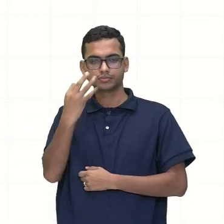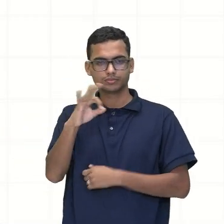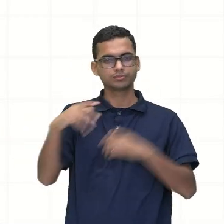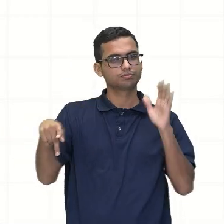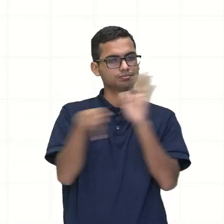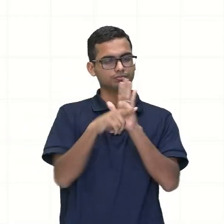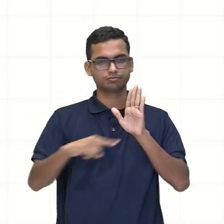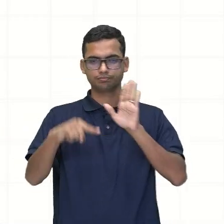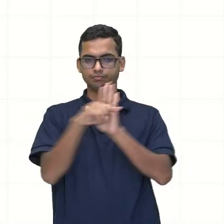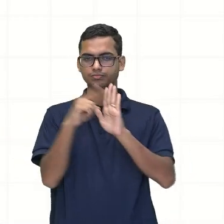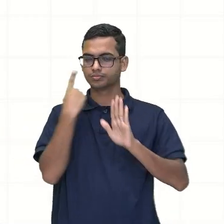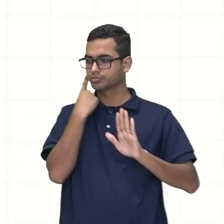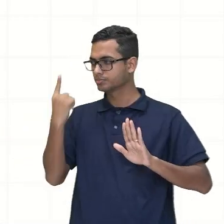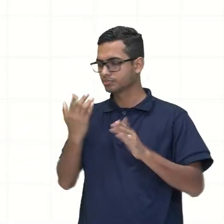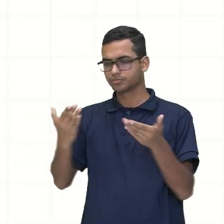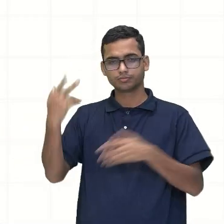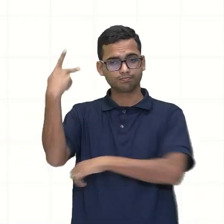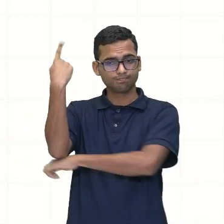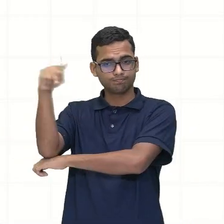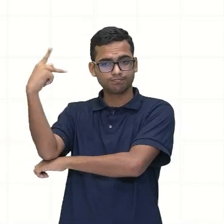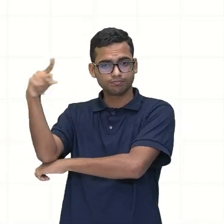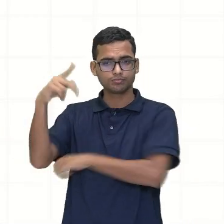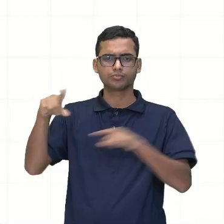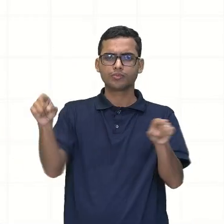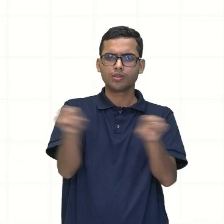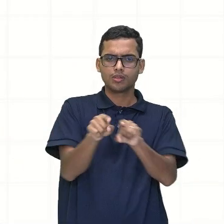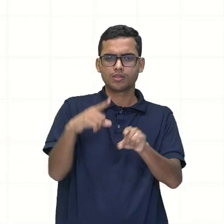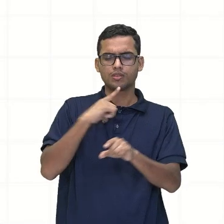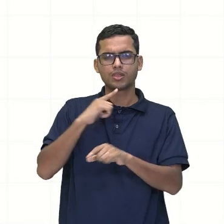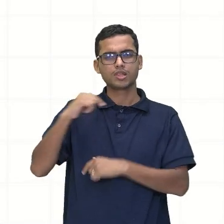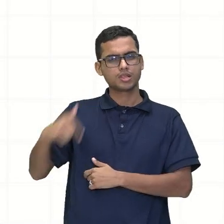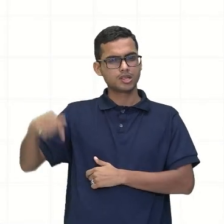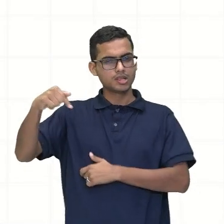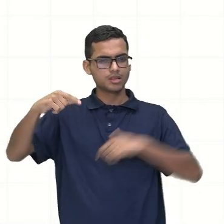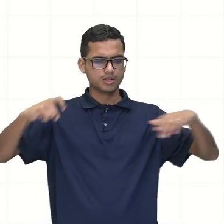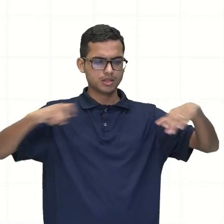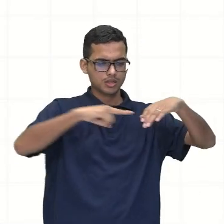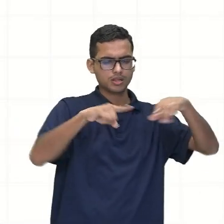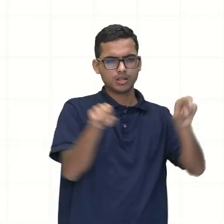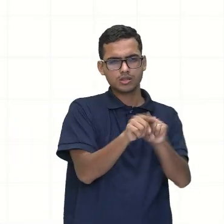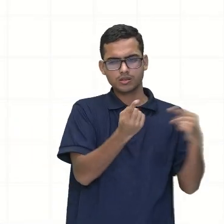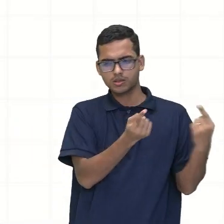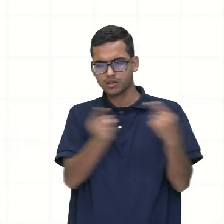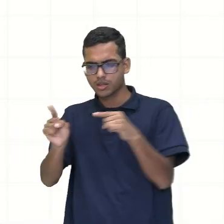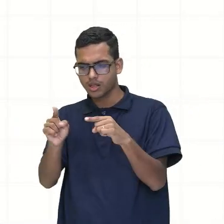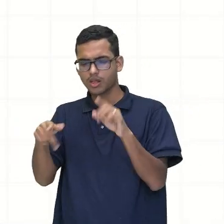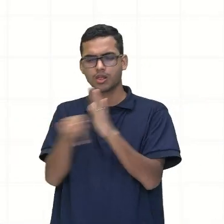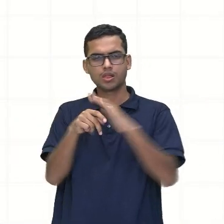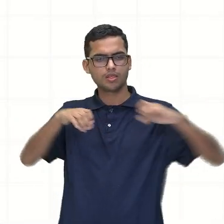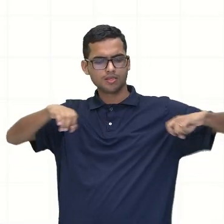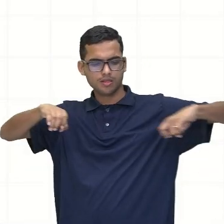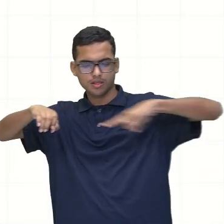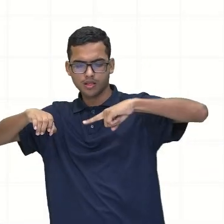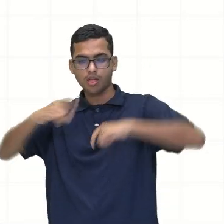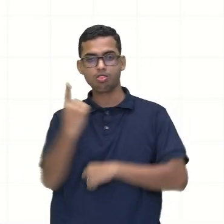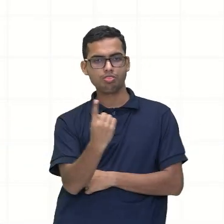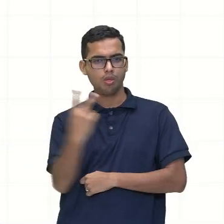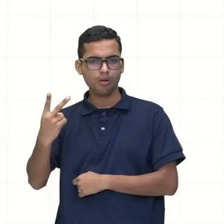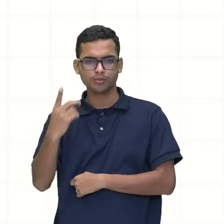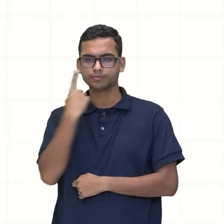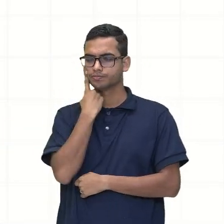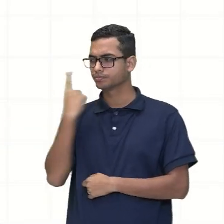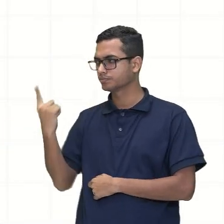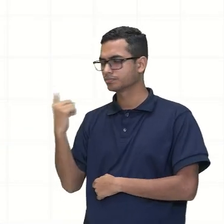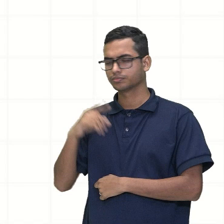negativo. Paraguai fez 7 e sofreu 12. Então, aqui, ó, ele levou